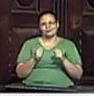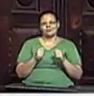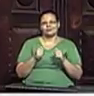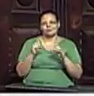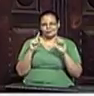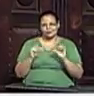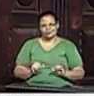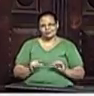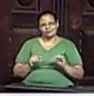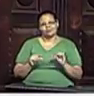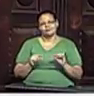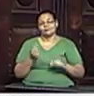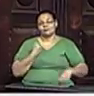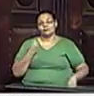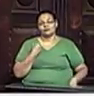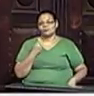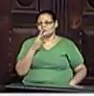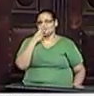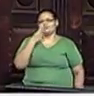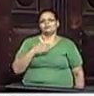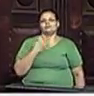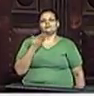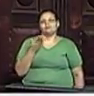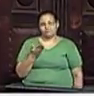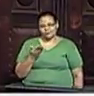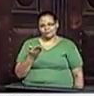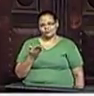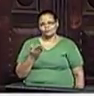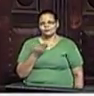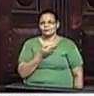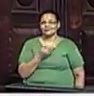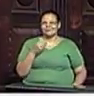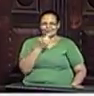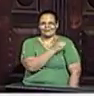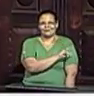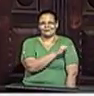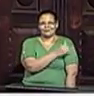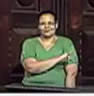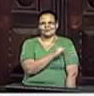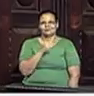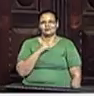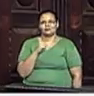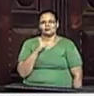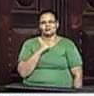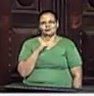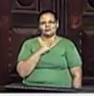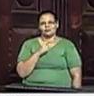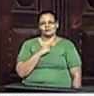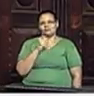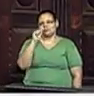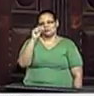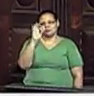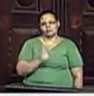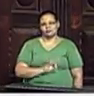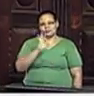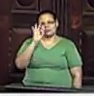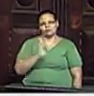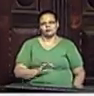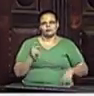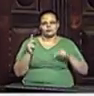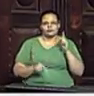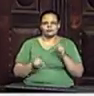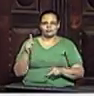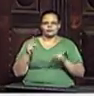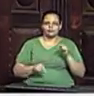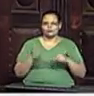são assustadores. Senhoras e senhores, o Rio de Janeiro tem 8% da população